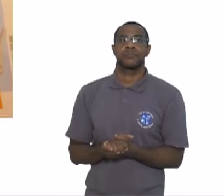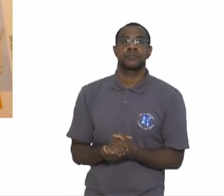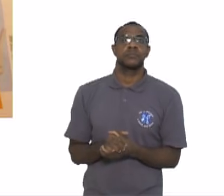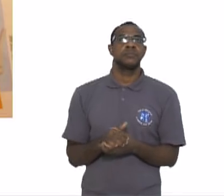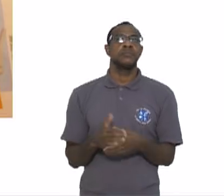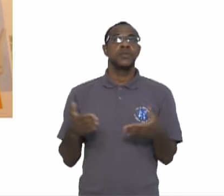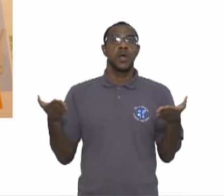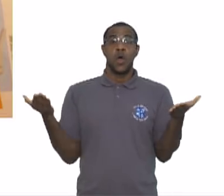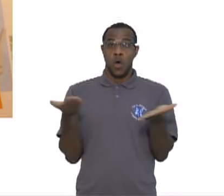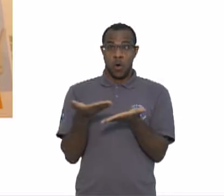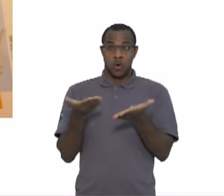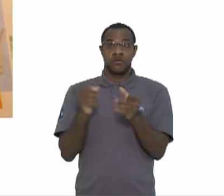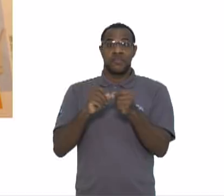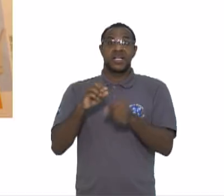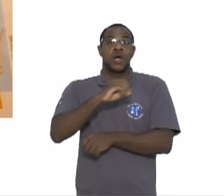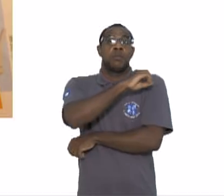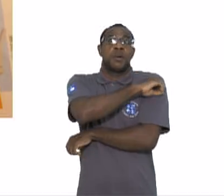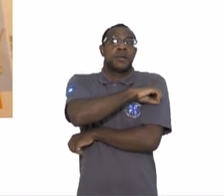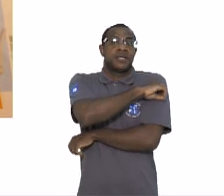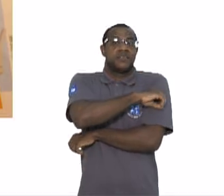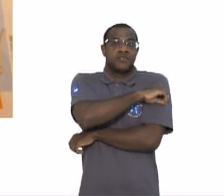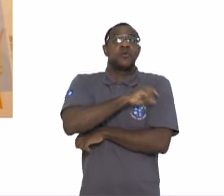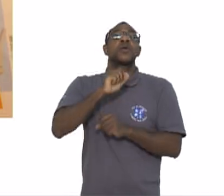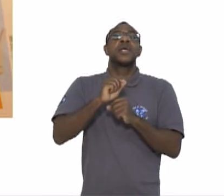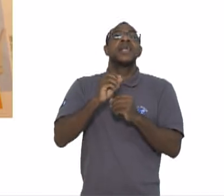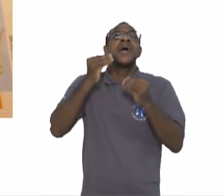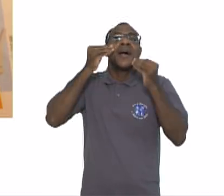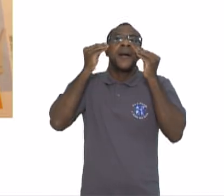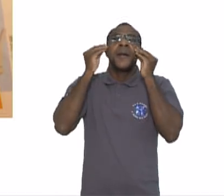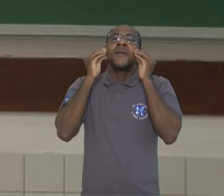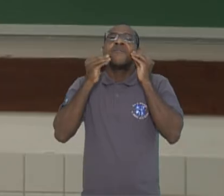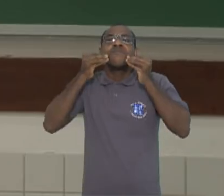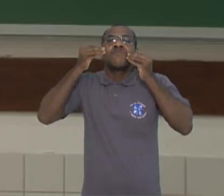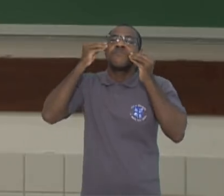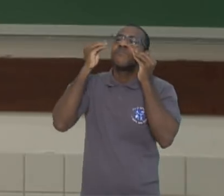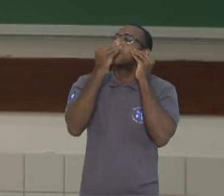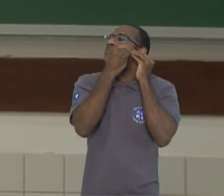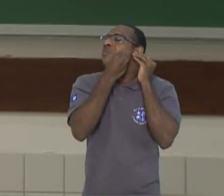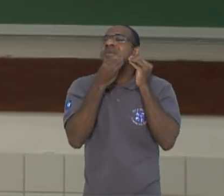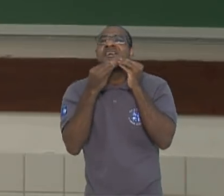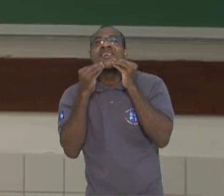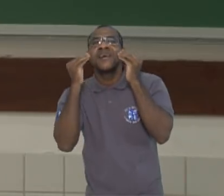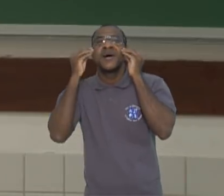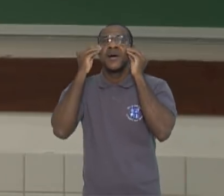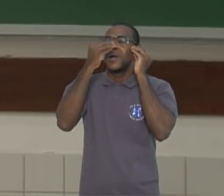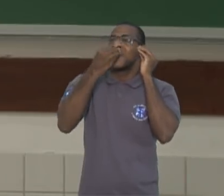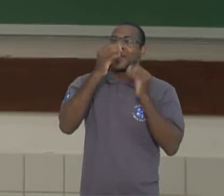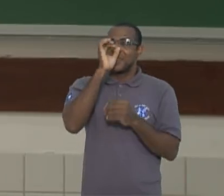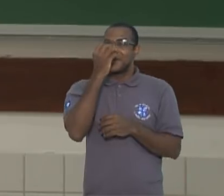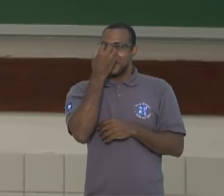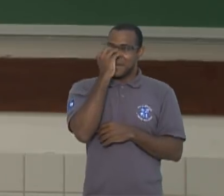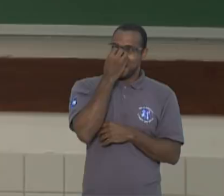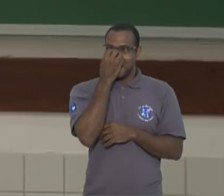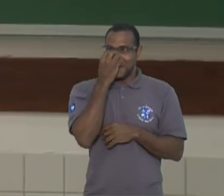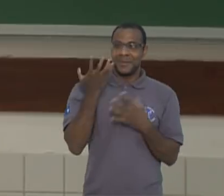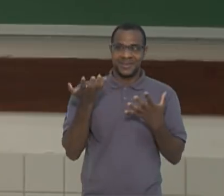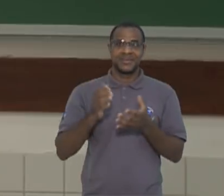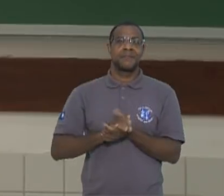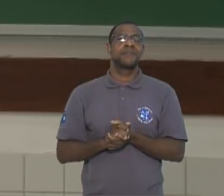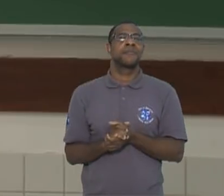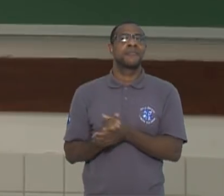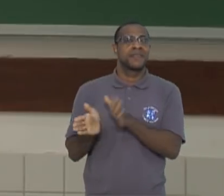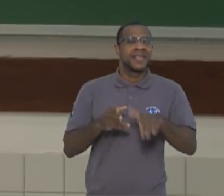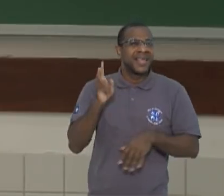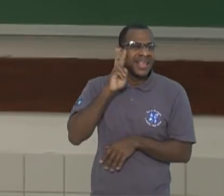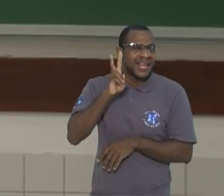Hoje, né, a gente vai fazer uma oficina de maquiagem. Só antes, uma coisinha aqui. Lembra que a professora falou que no início do circo